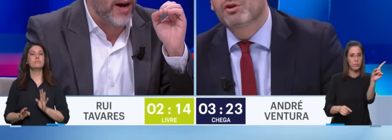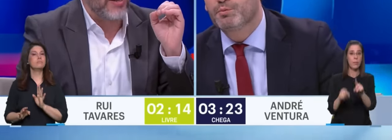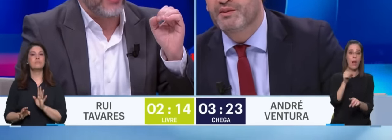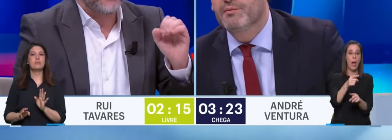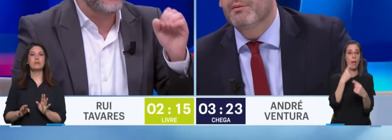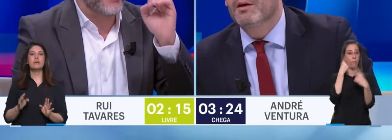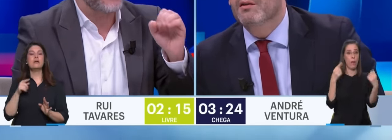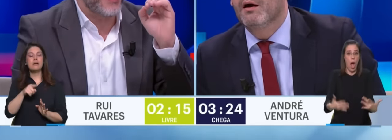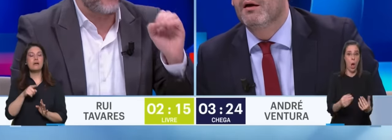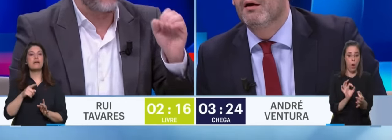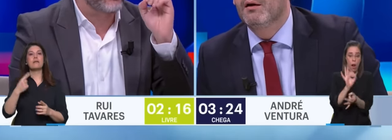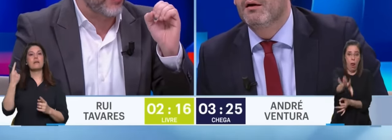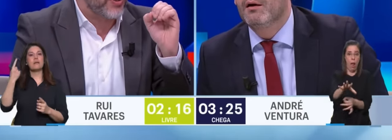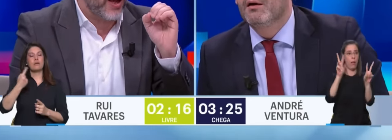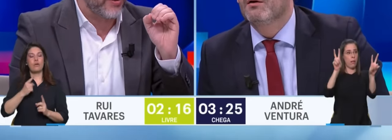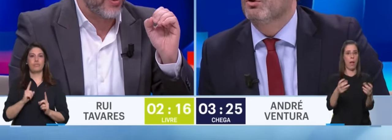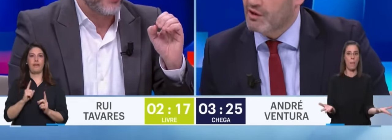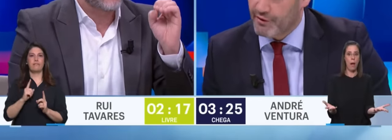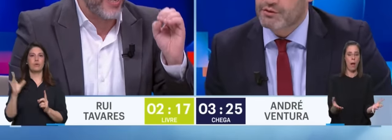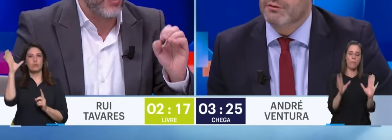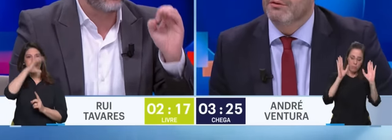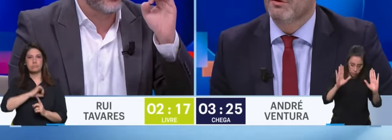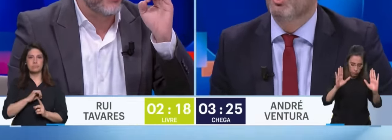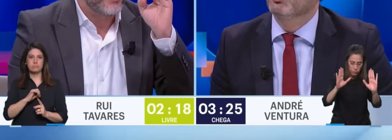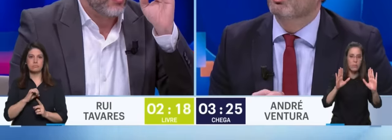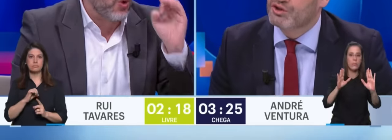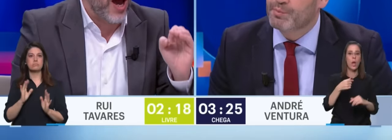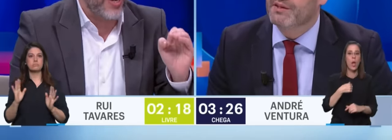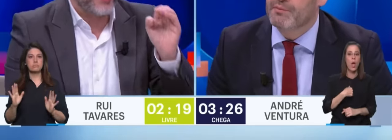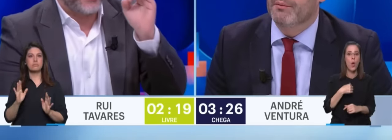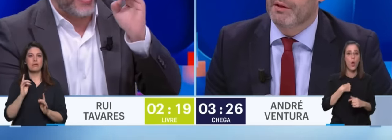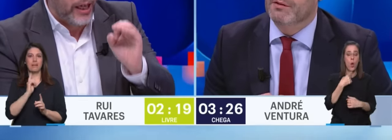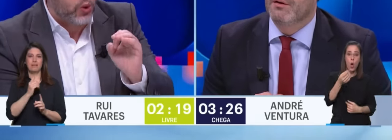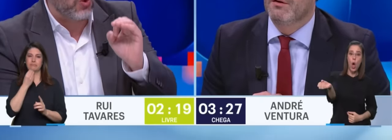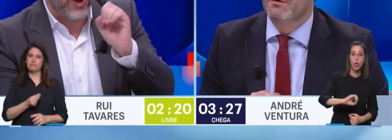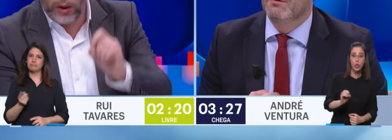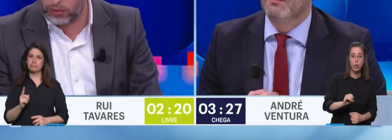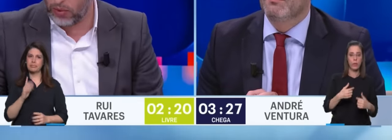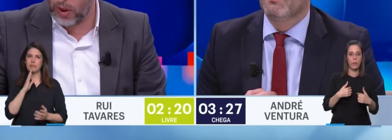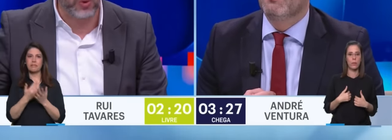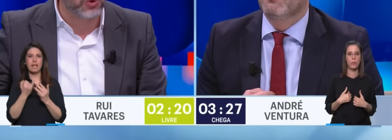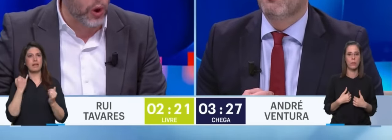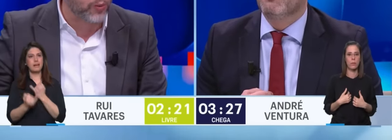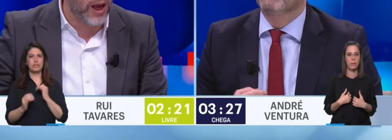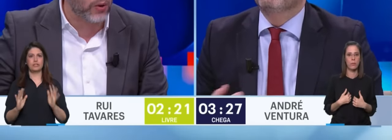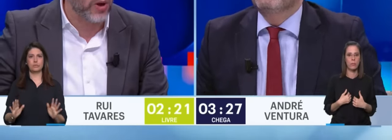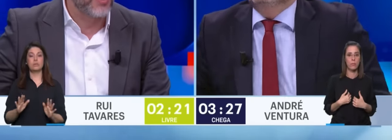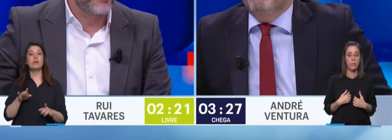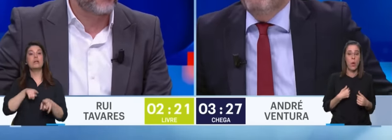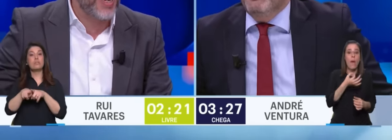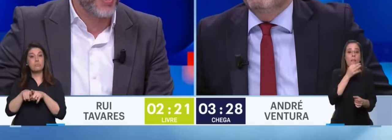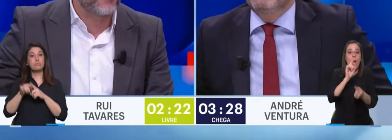mim que ninguém deve ultrapassar que é o dear em risco seu